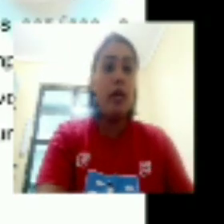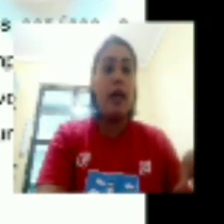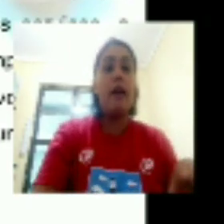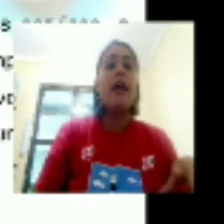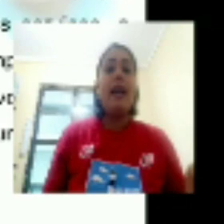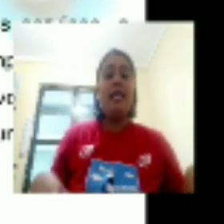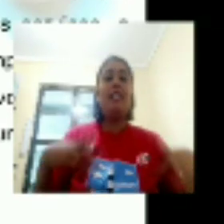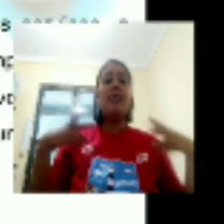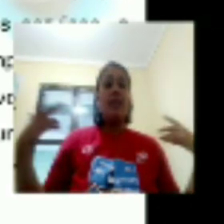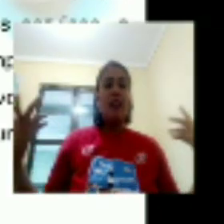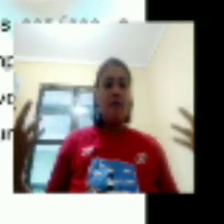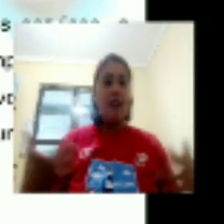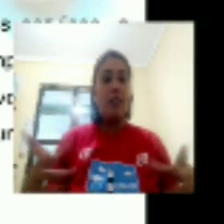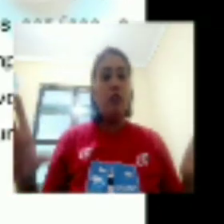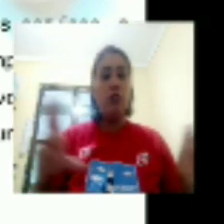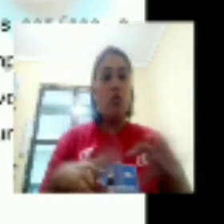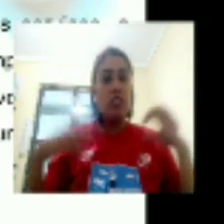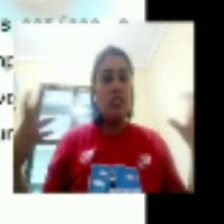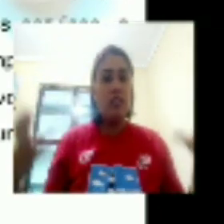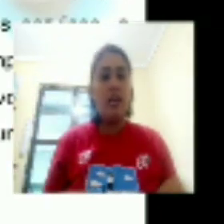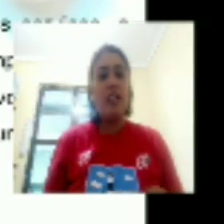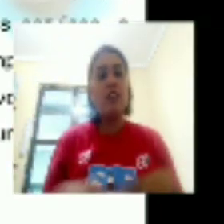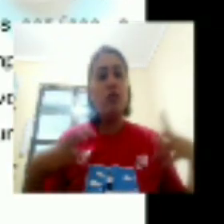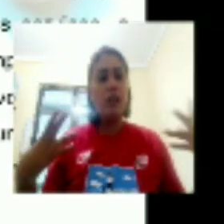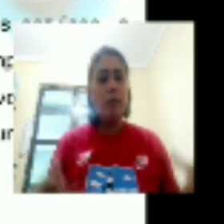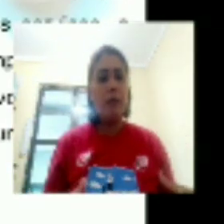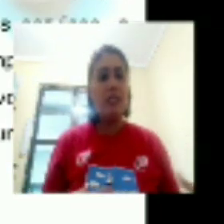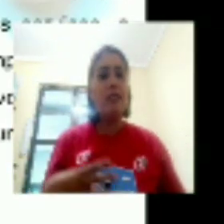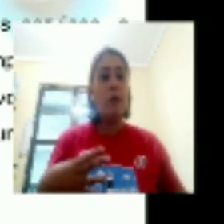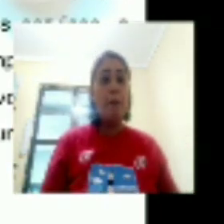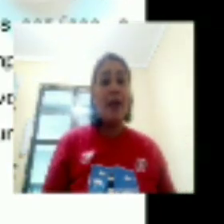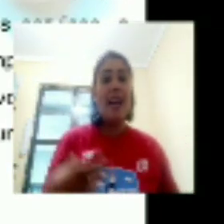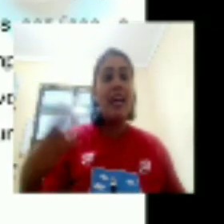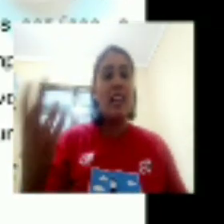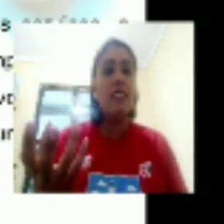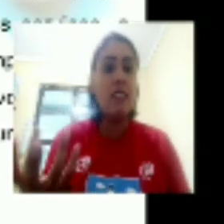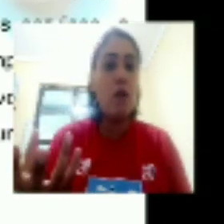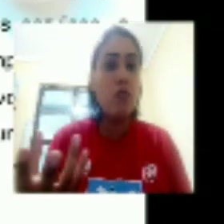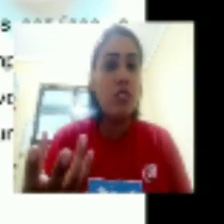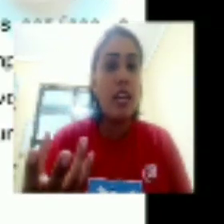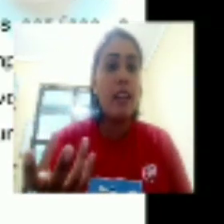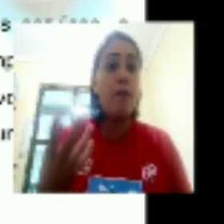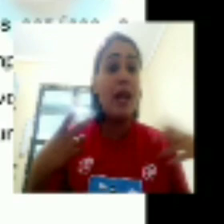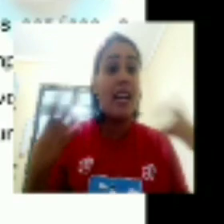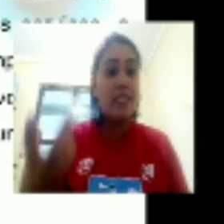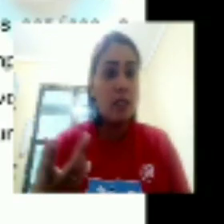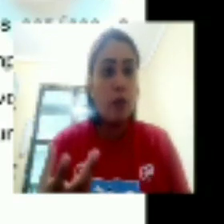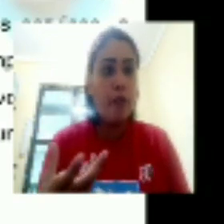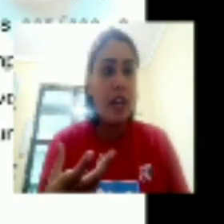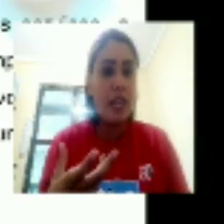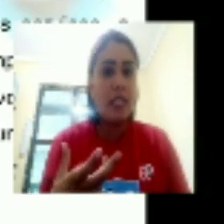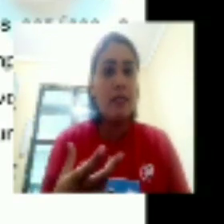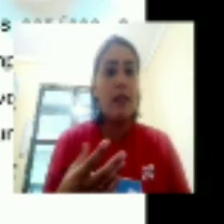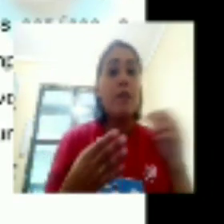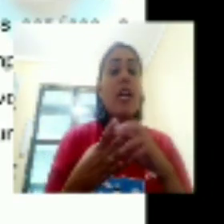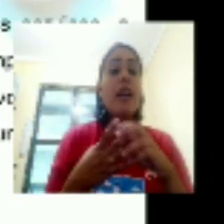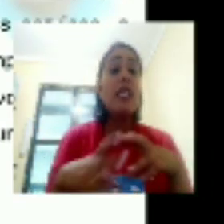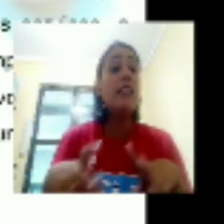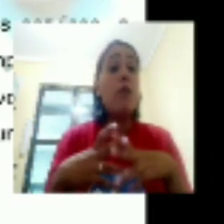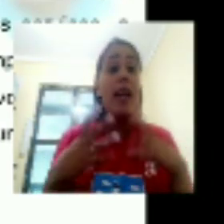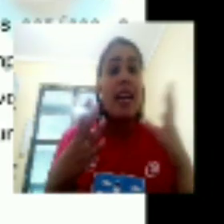1986. Por quê? Ela queria levar todas as ideias, toda a implementação para esse conselho, para essa